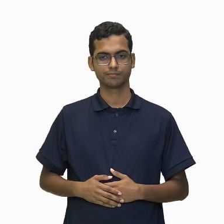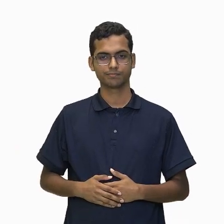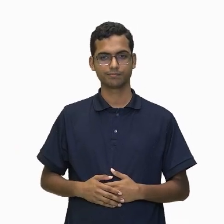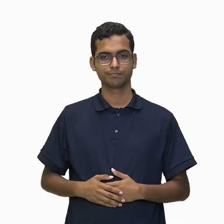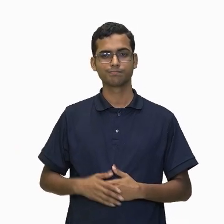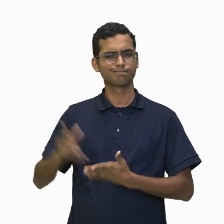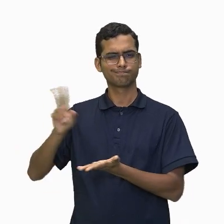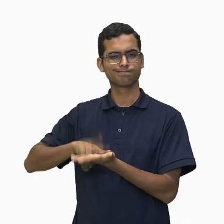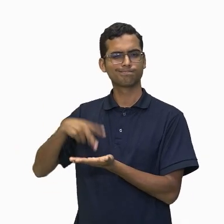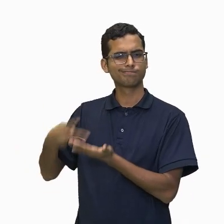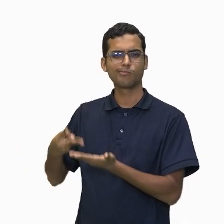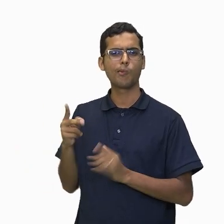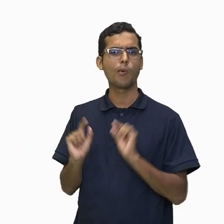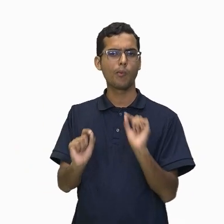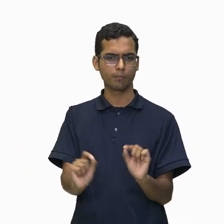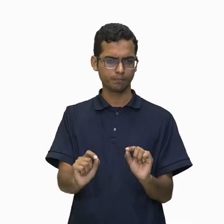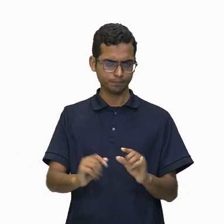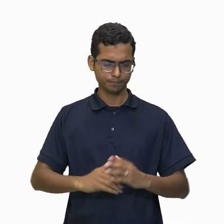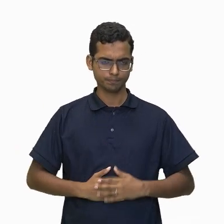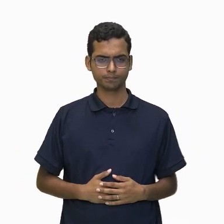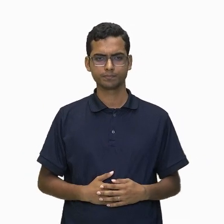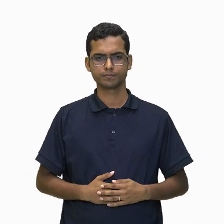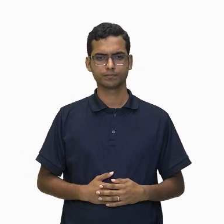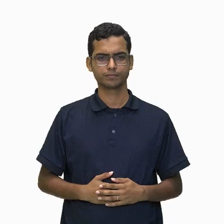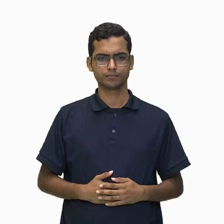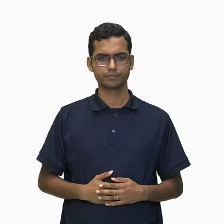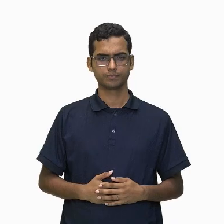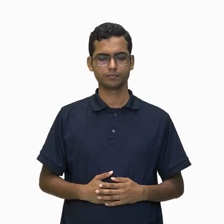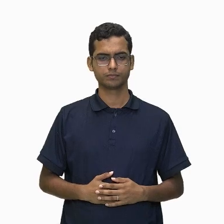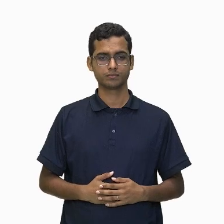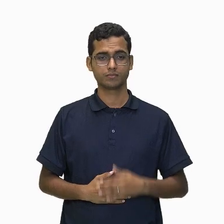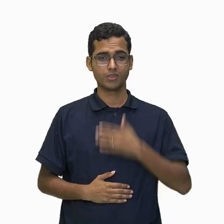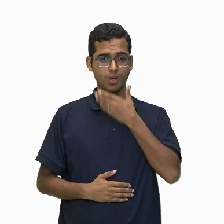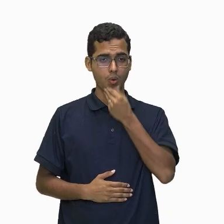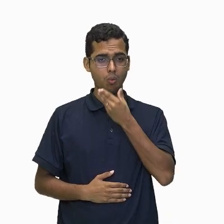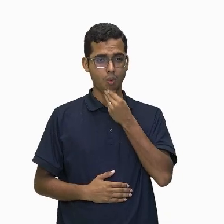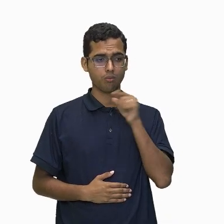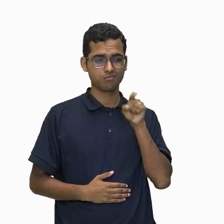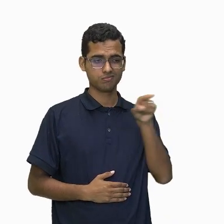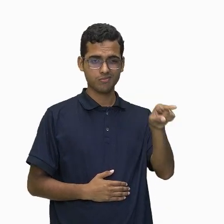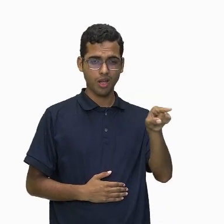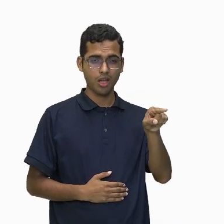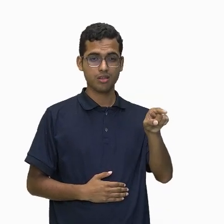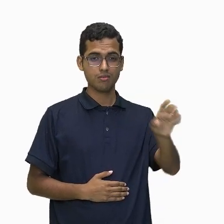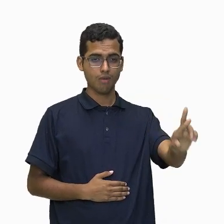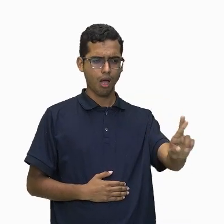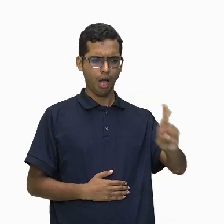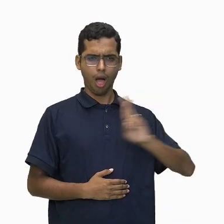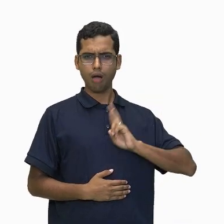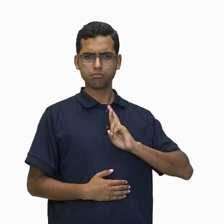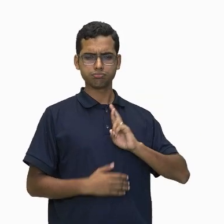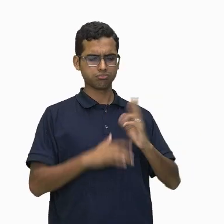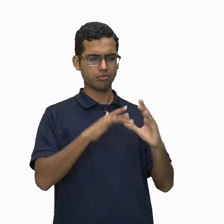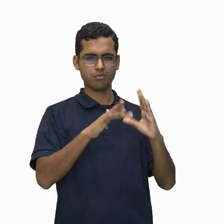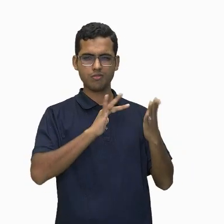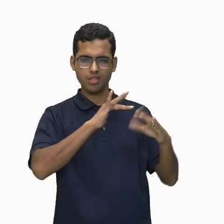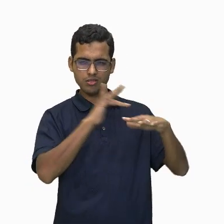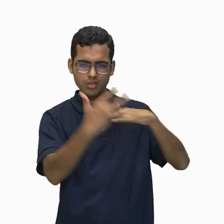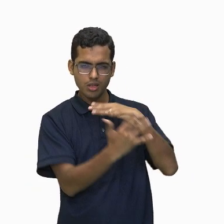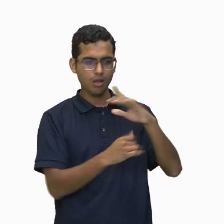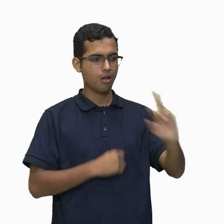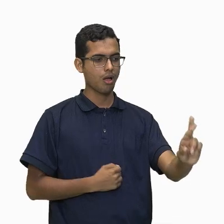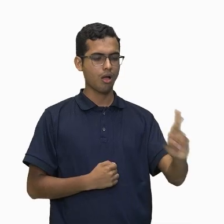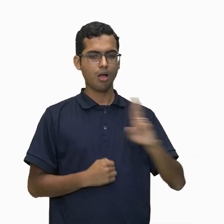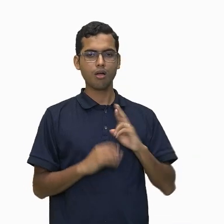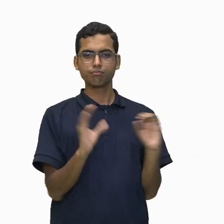que significa. Ele parou de me responder, sumiu. Então, nós temos aqui o slay e o